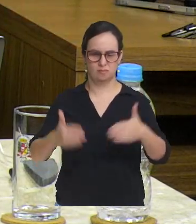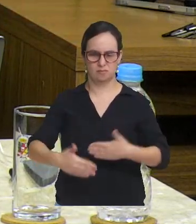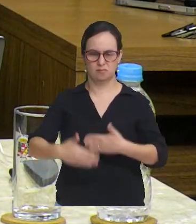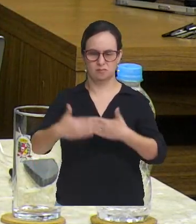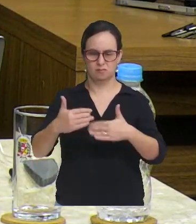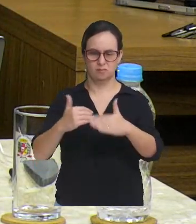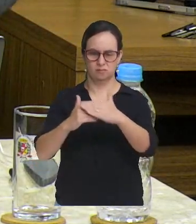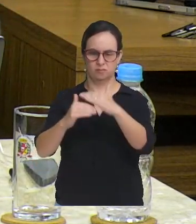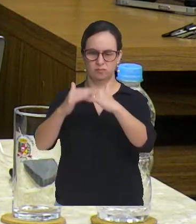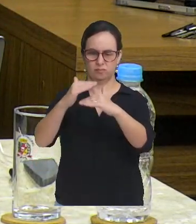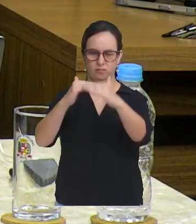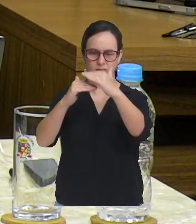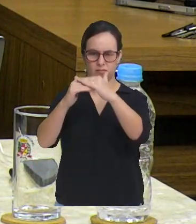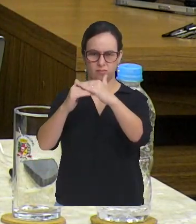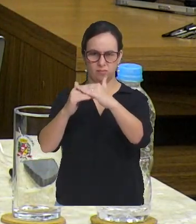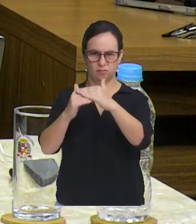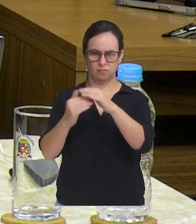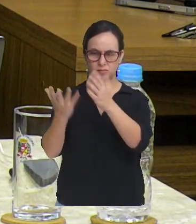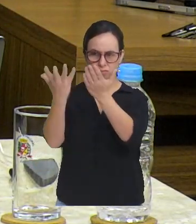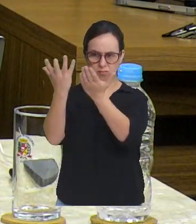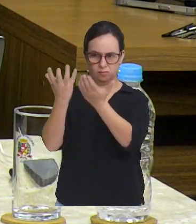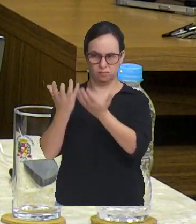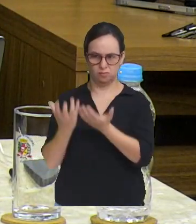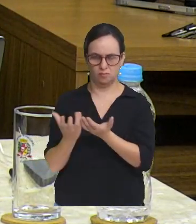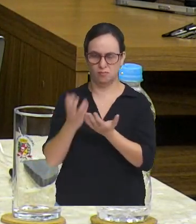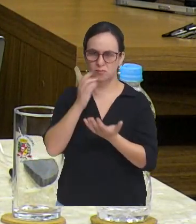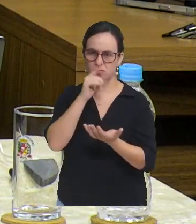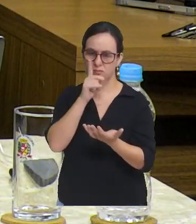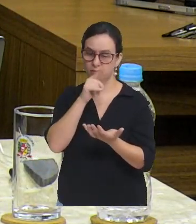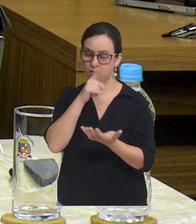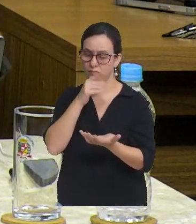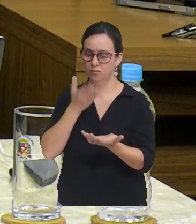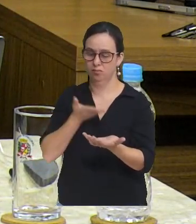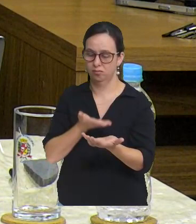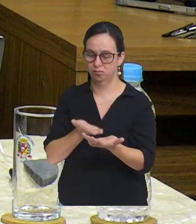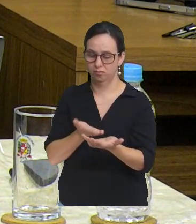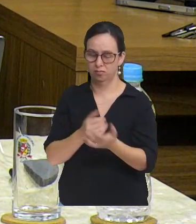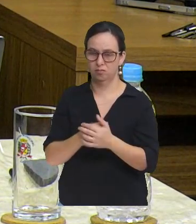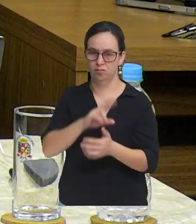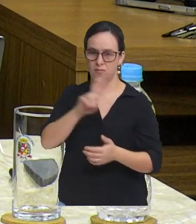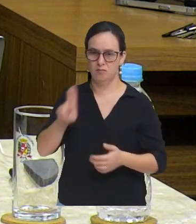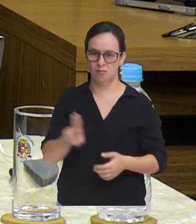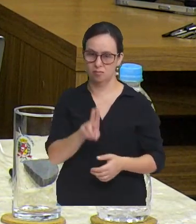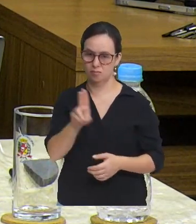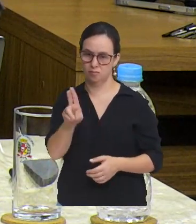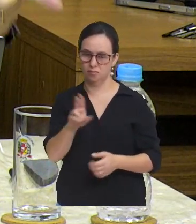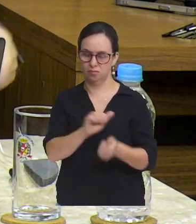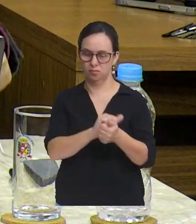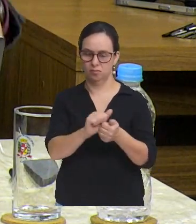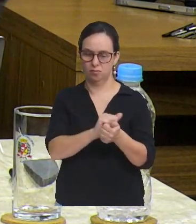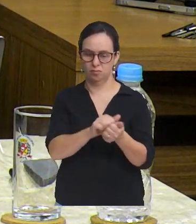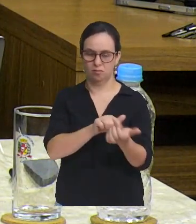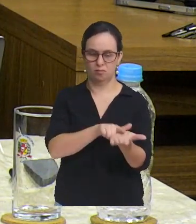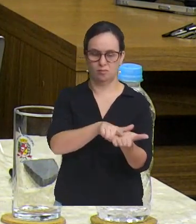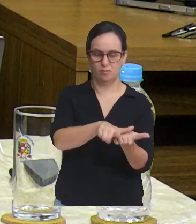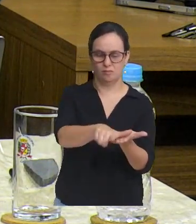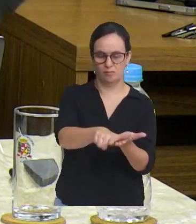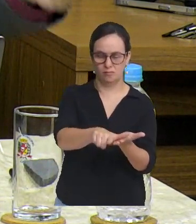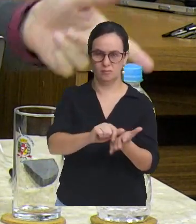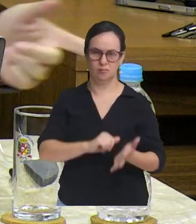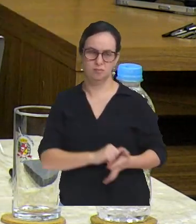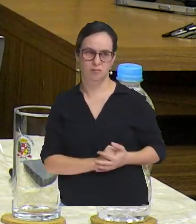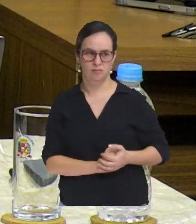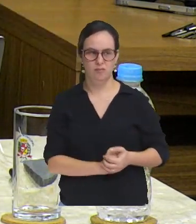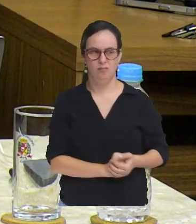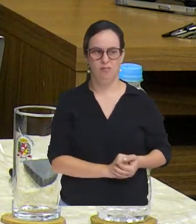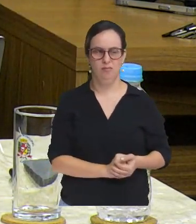absorver a água da chuva, para ser utilizado para lavar a câmara municipal, para usar na torneira, para usar na